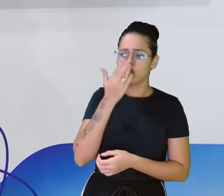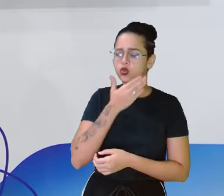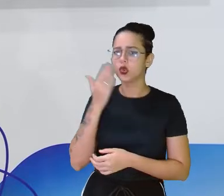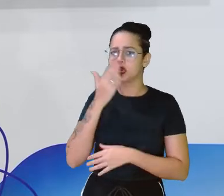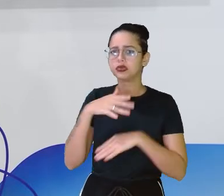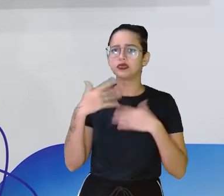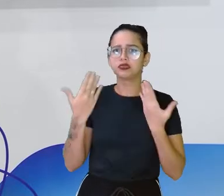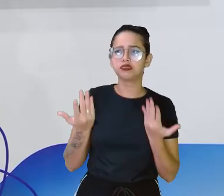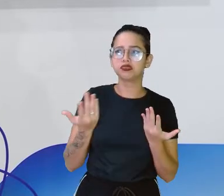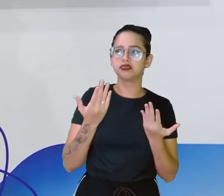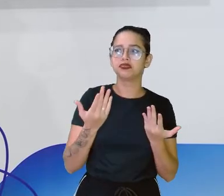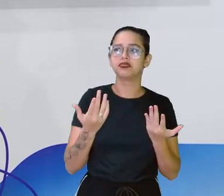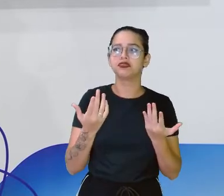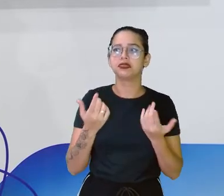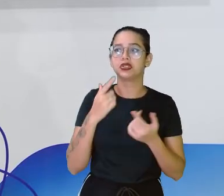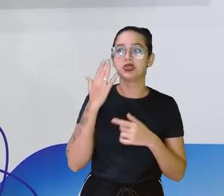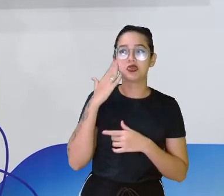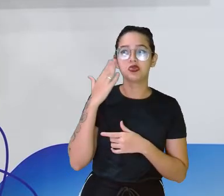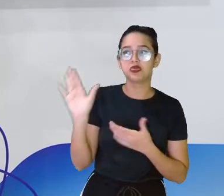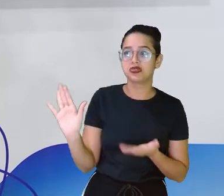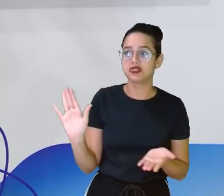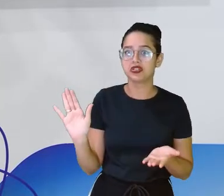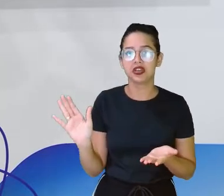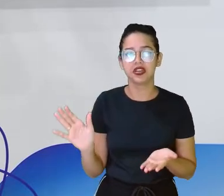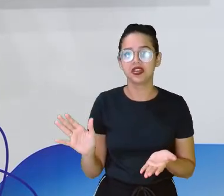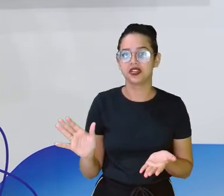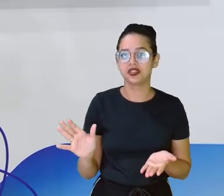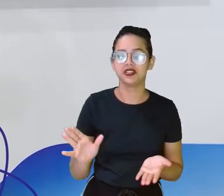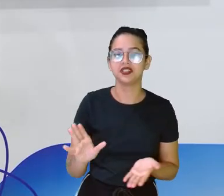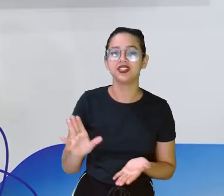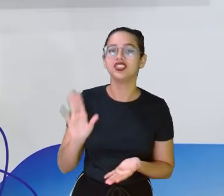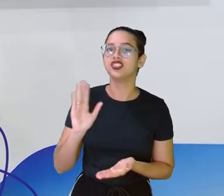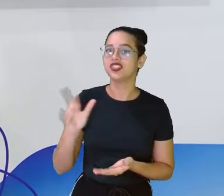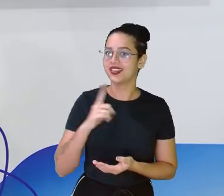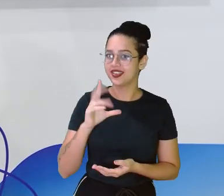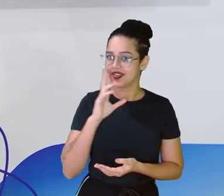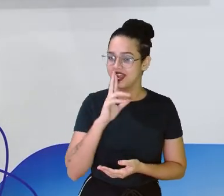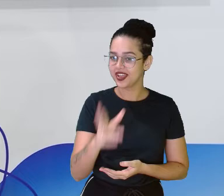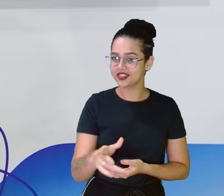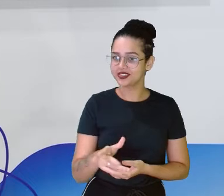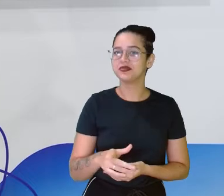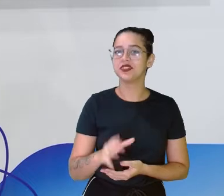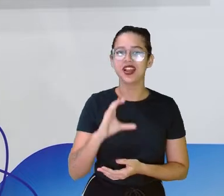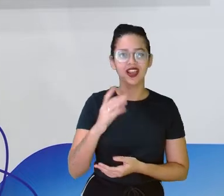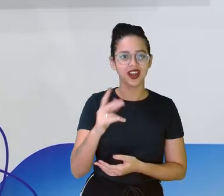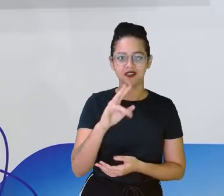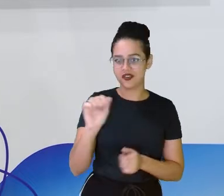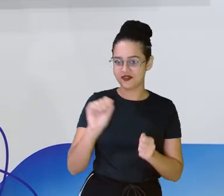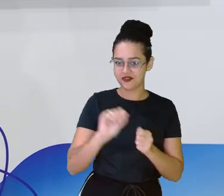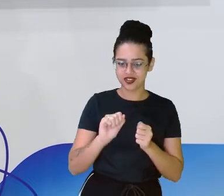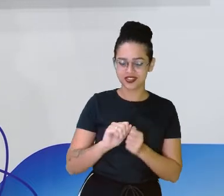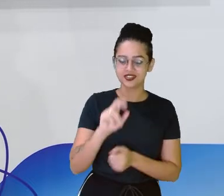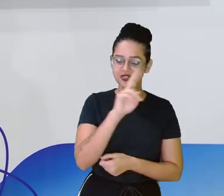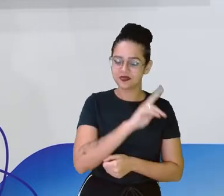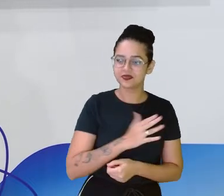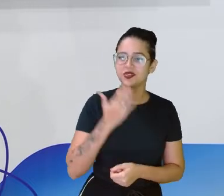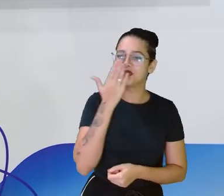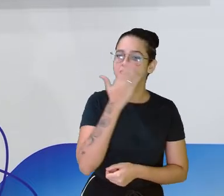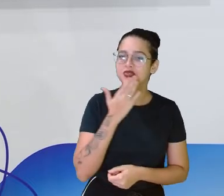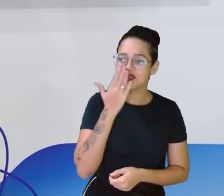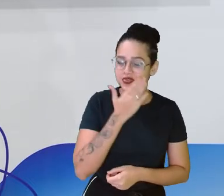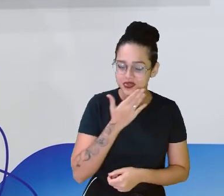jujuba? Fica aí o questionamento. Inclusive, já tive resposta, que claro que ele vai preferir